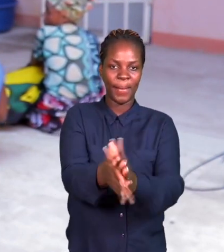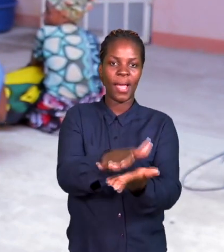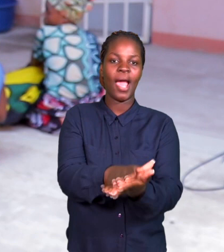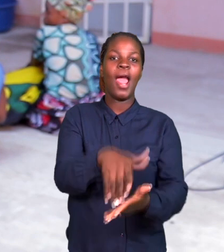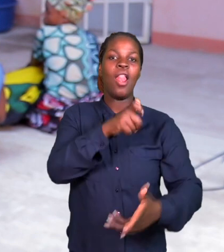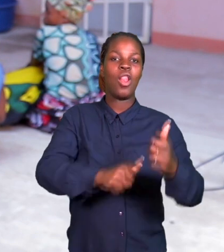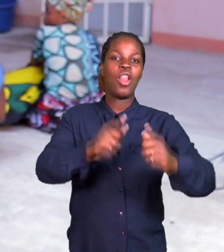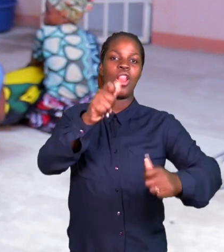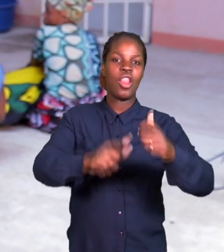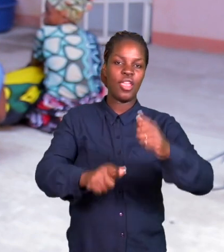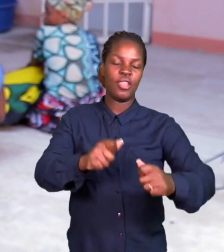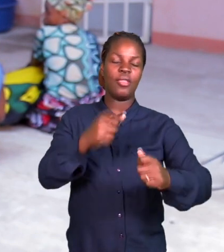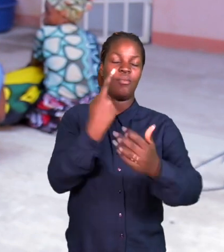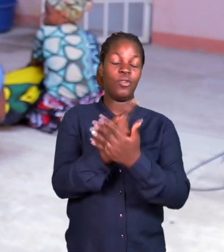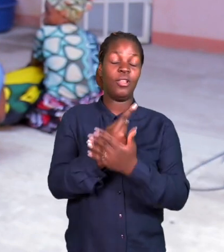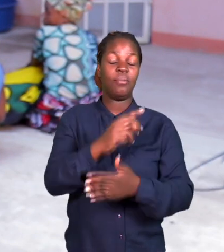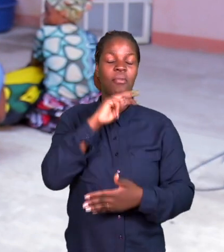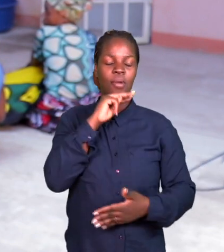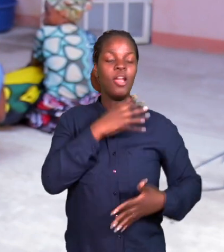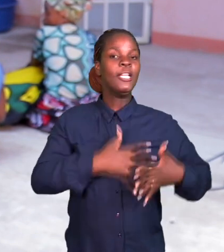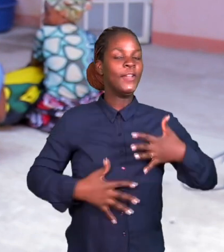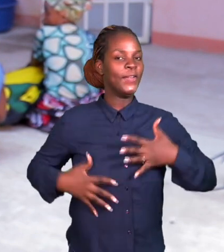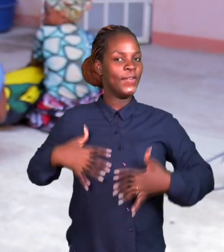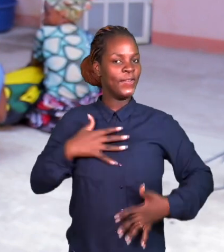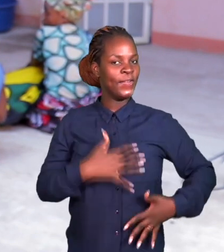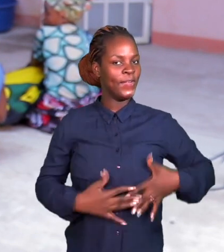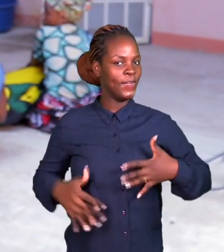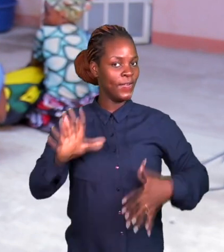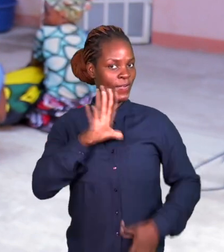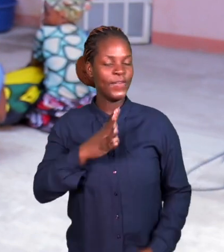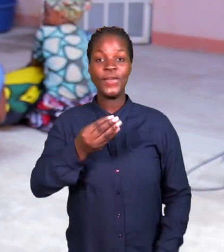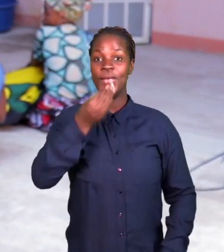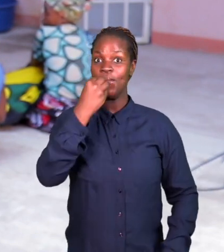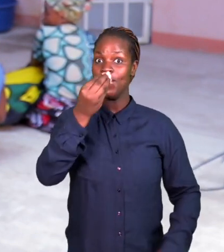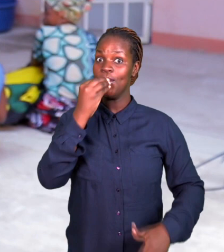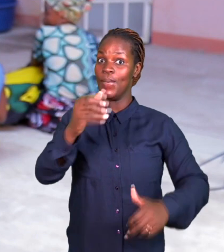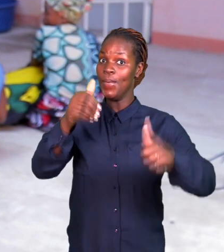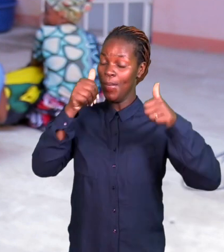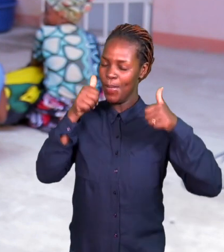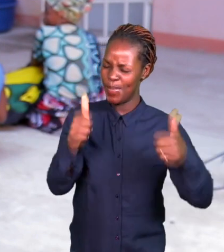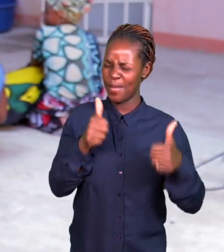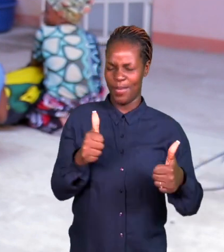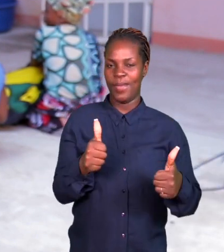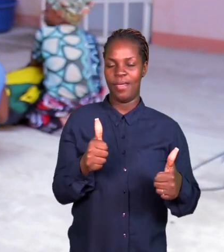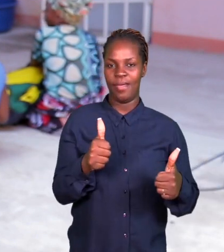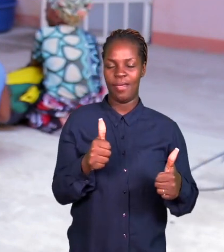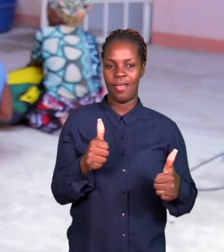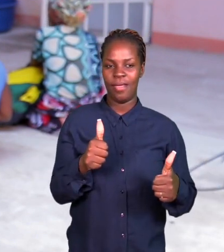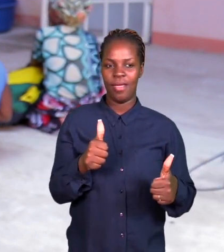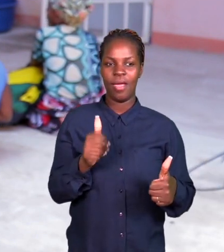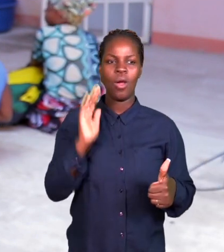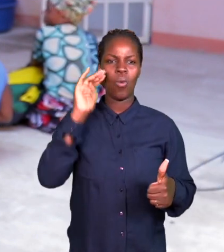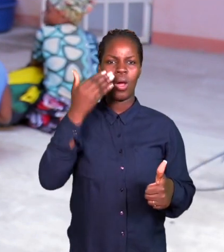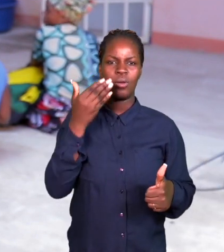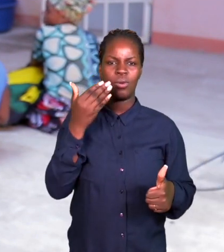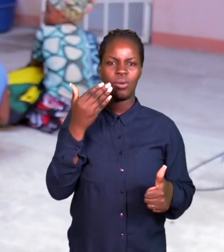uma das formas de produção do leite é melhor hidratação. Então, nós recomendamos a mãe se hidratar, a mãe se alimentar melhor